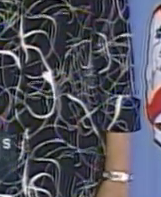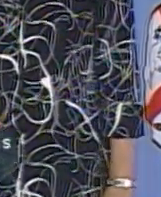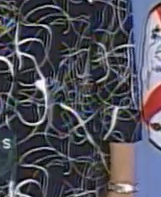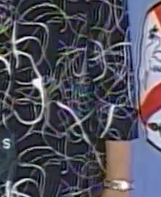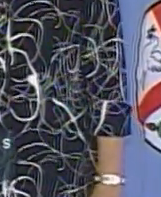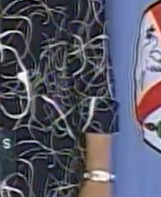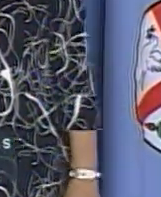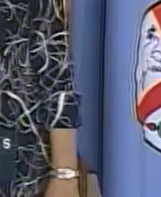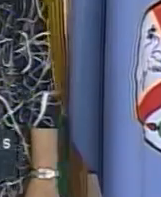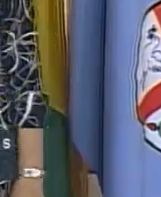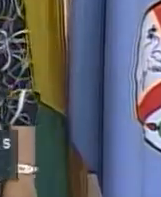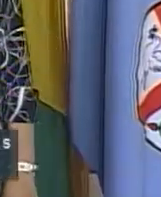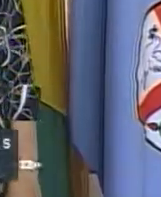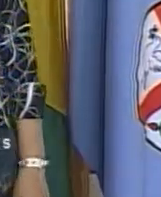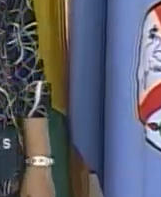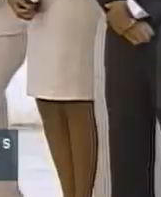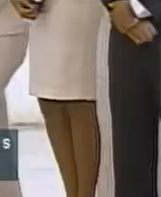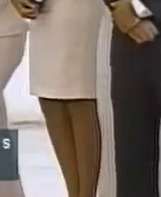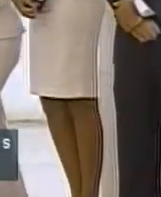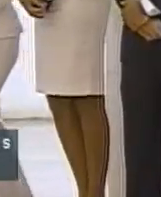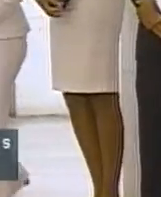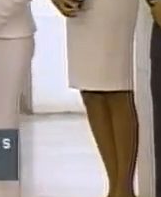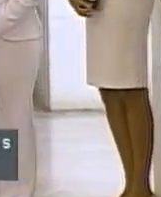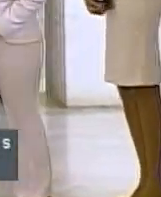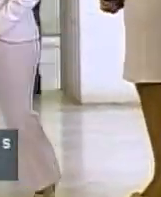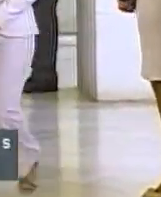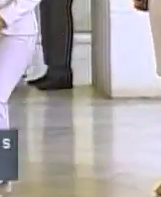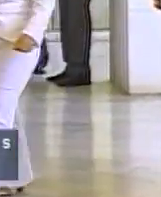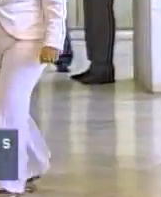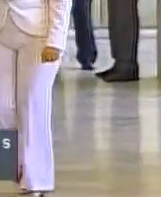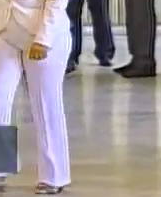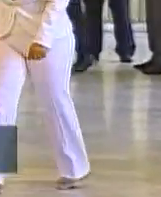Embaixador da Nova Zelândia, senhor Jeff McAllister.